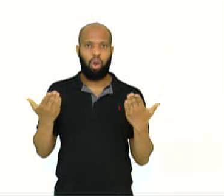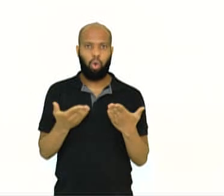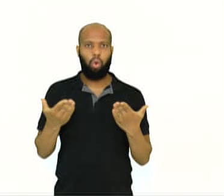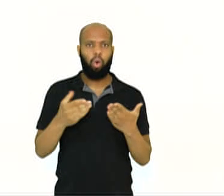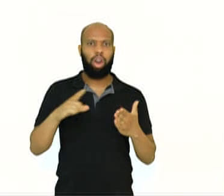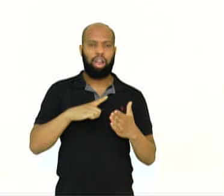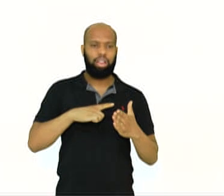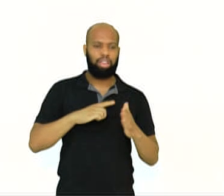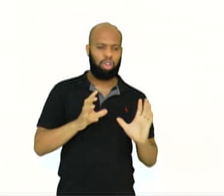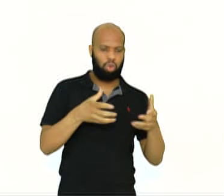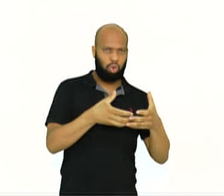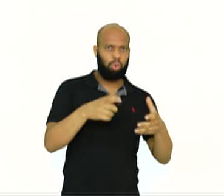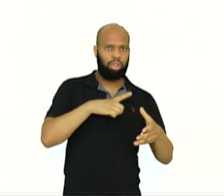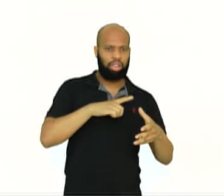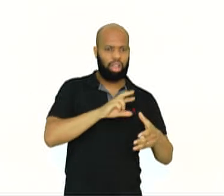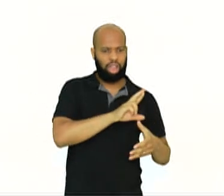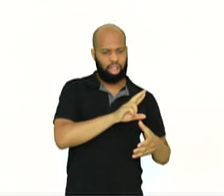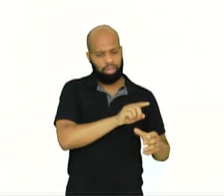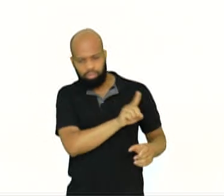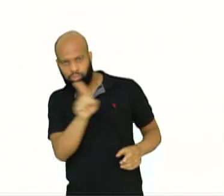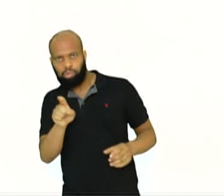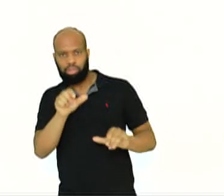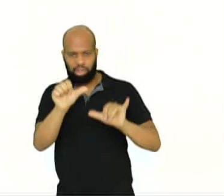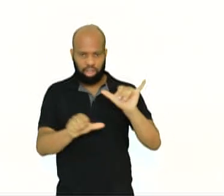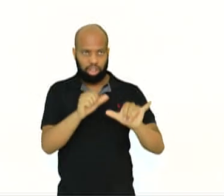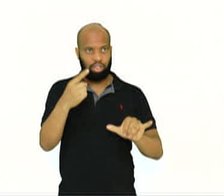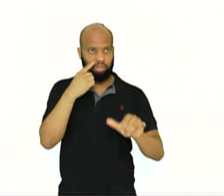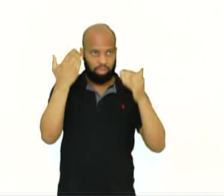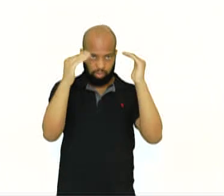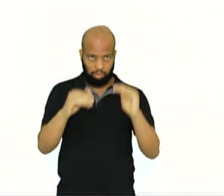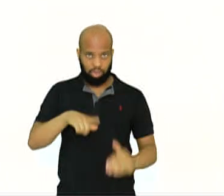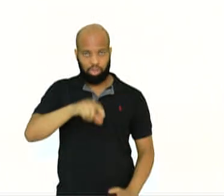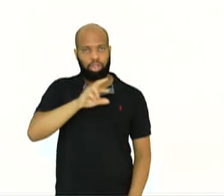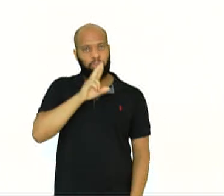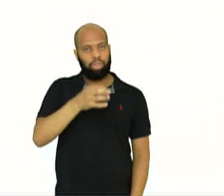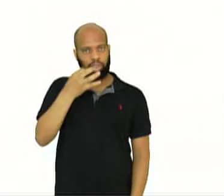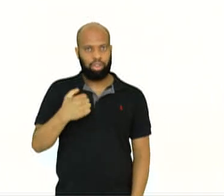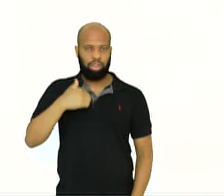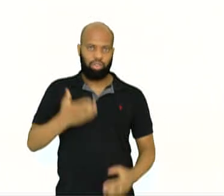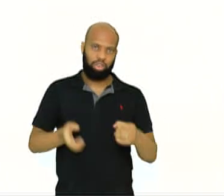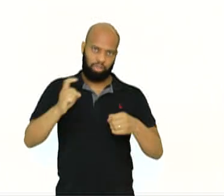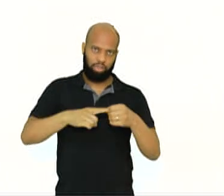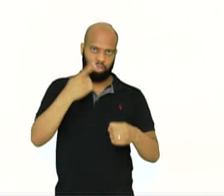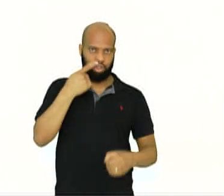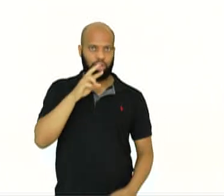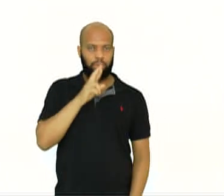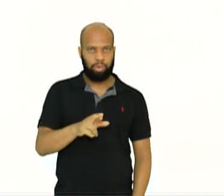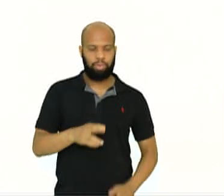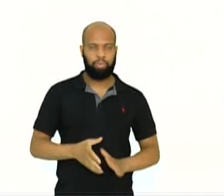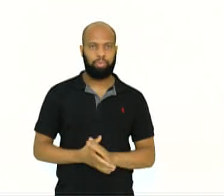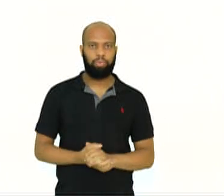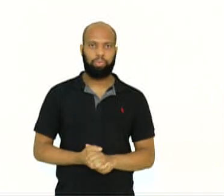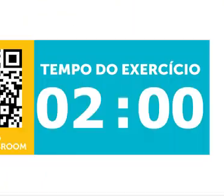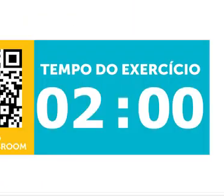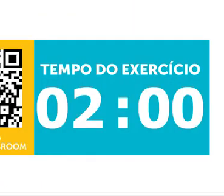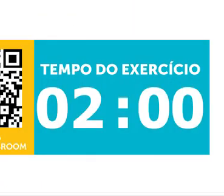mostra um caminho para a síntese de um desses derivados. Agora é com você, responde aí que nós aguardamos aqui.